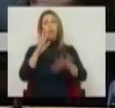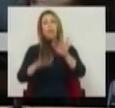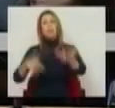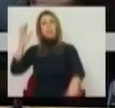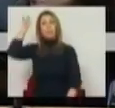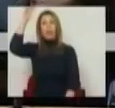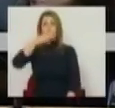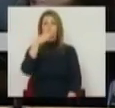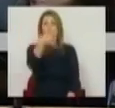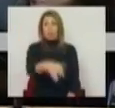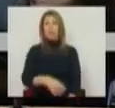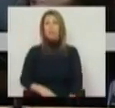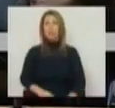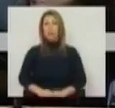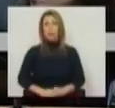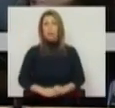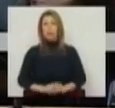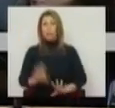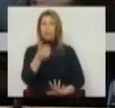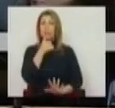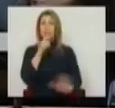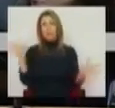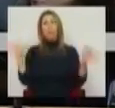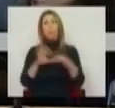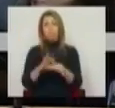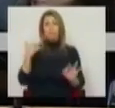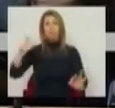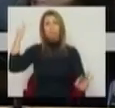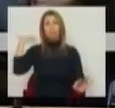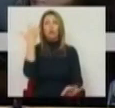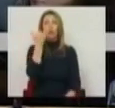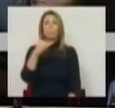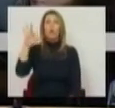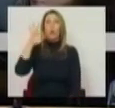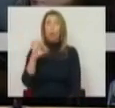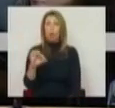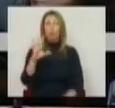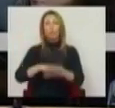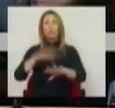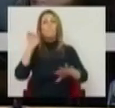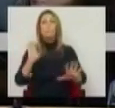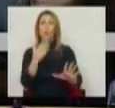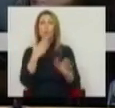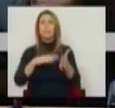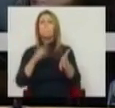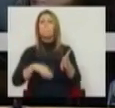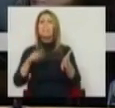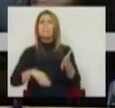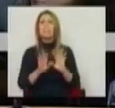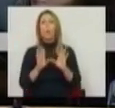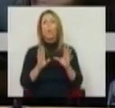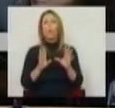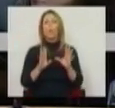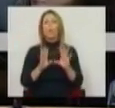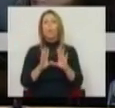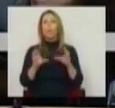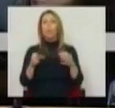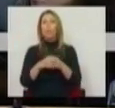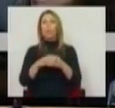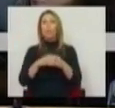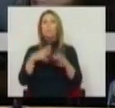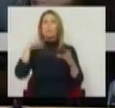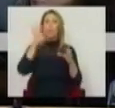República declarou numa decisão que tomou em 2008, na sequência de uma petição promovida pela Comissão Nacional